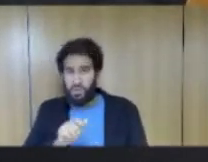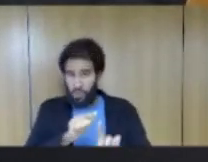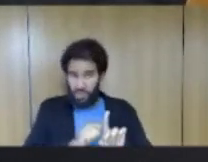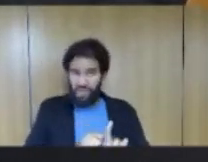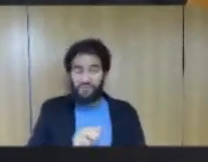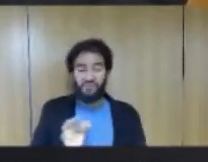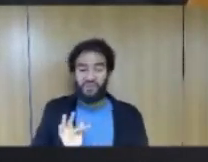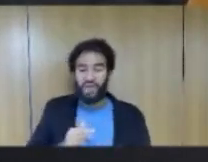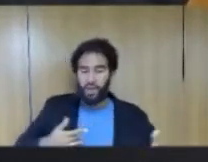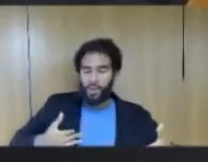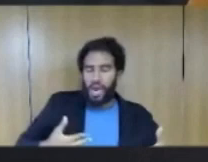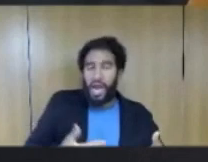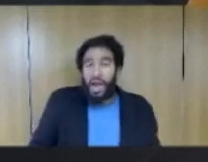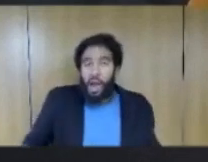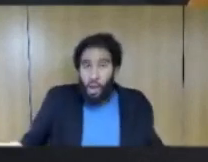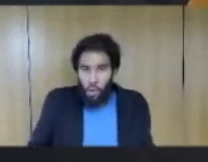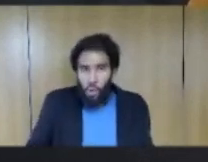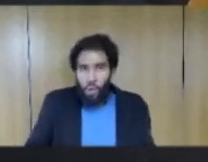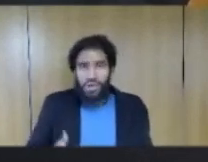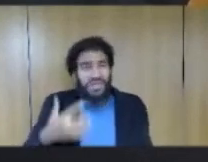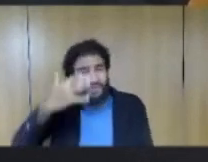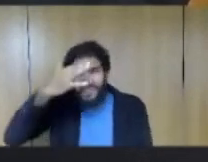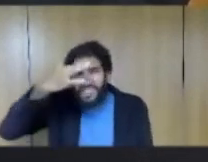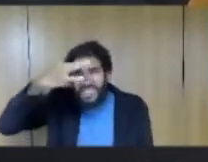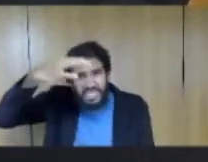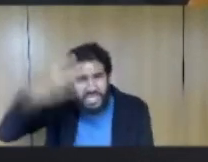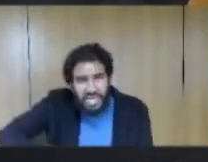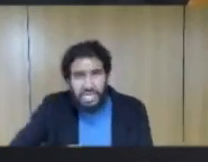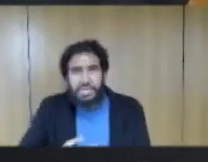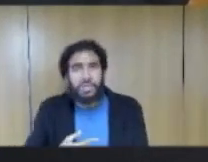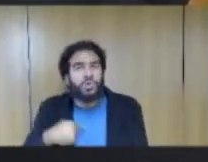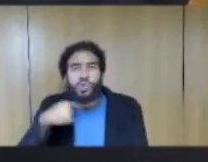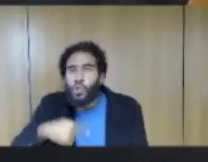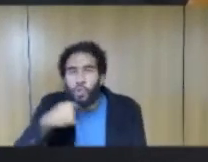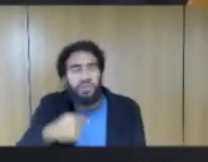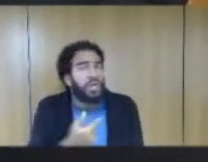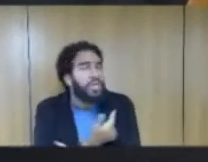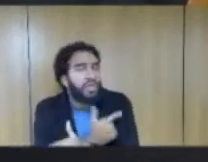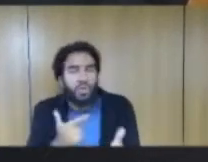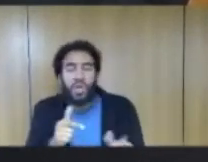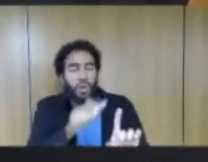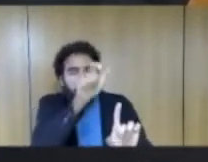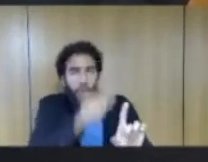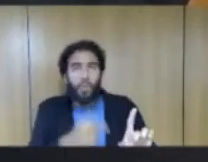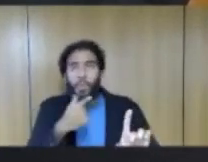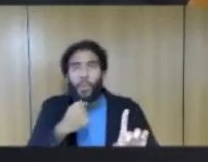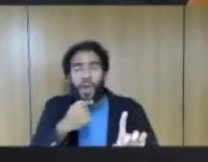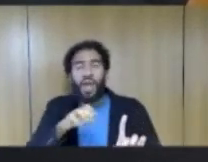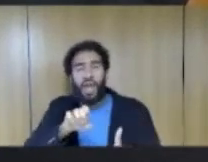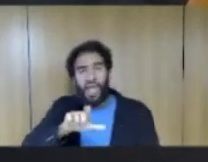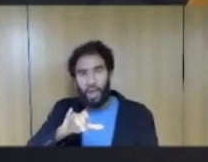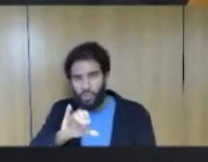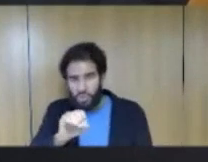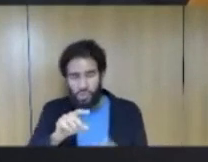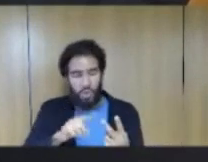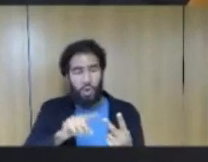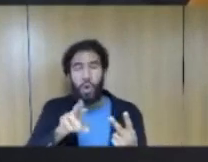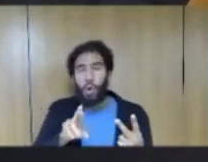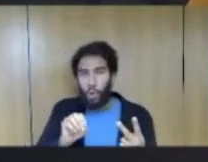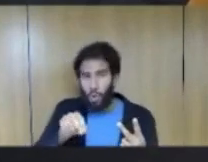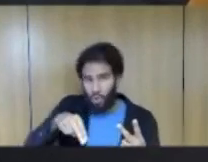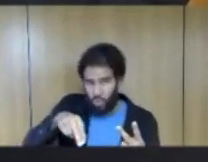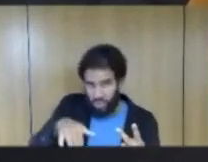cá confirmaram de modo inequívoco a participação do Senhor Élcio e do Senhor isto